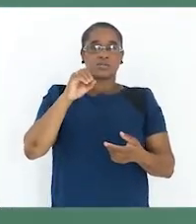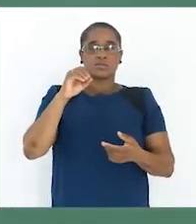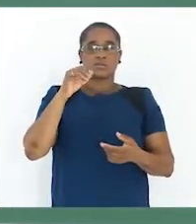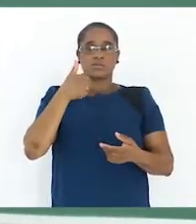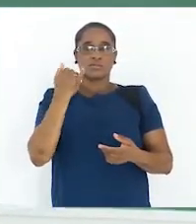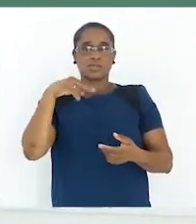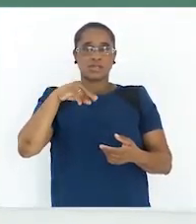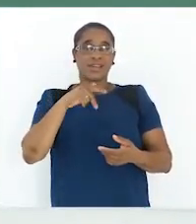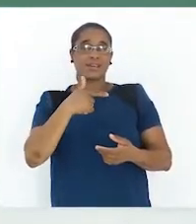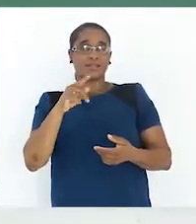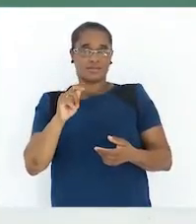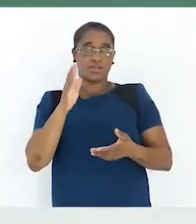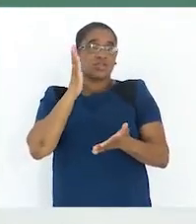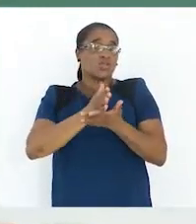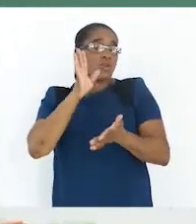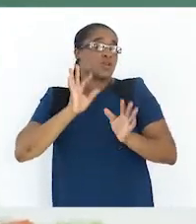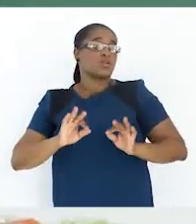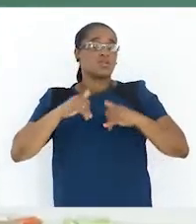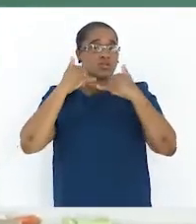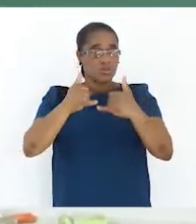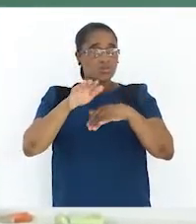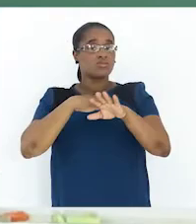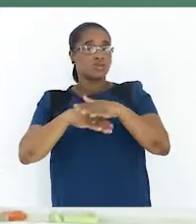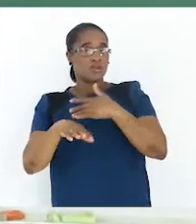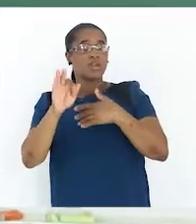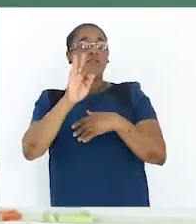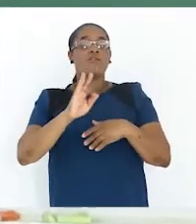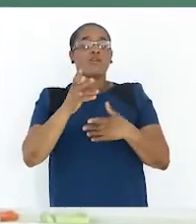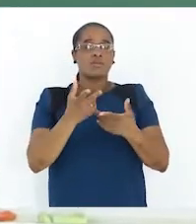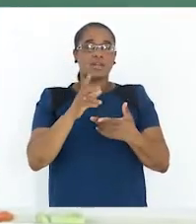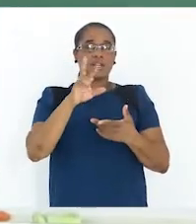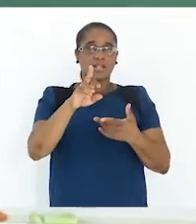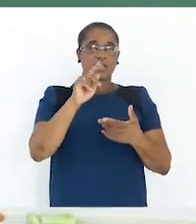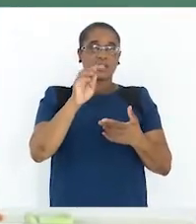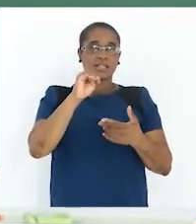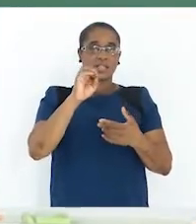a fórmula resolvente. Então, o meu A é aqui 1.